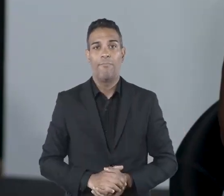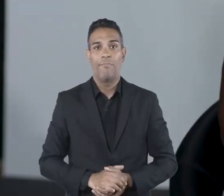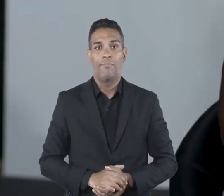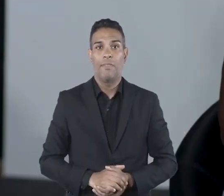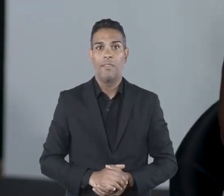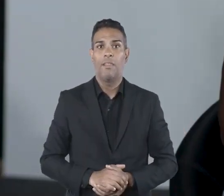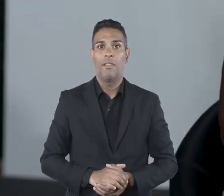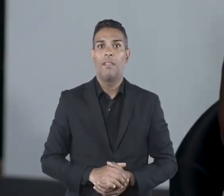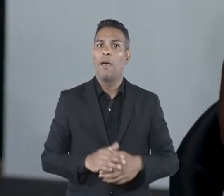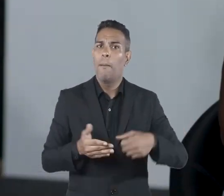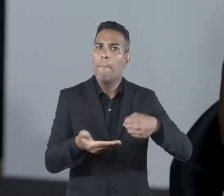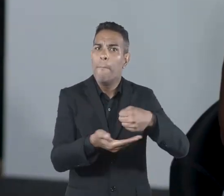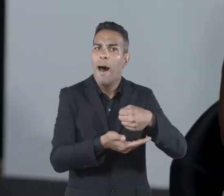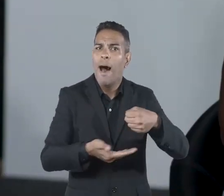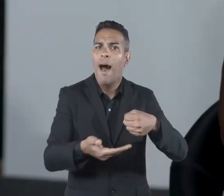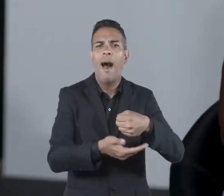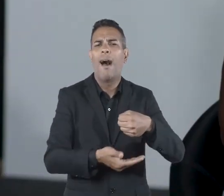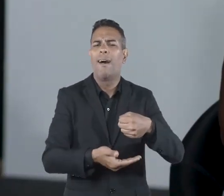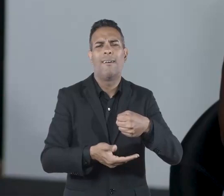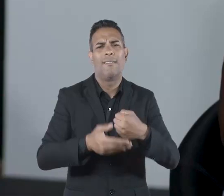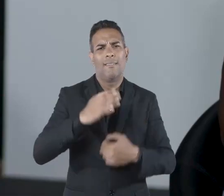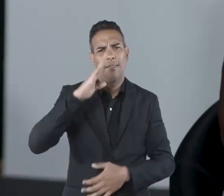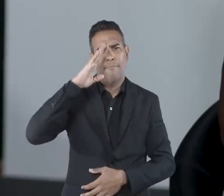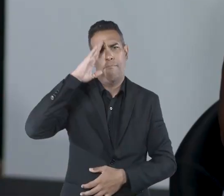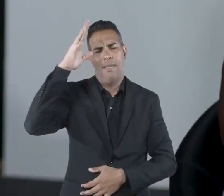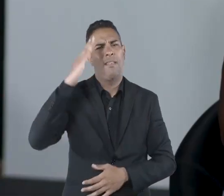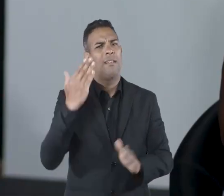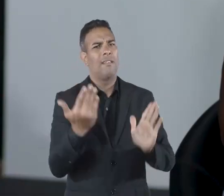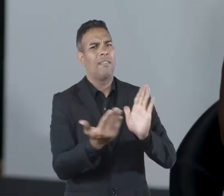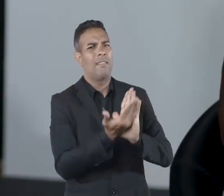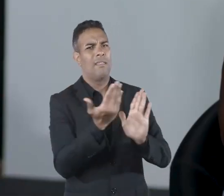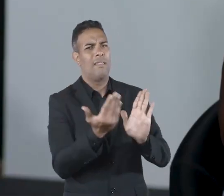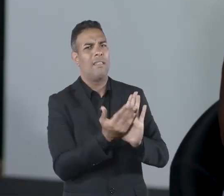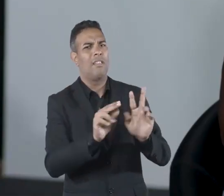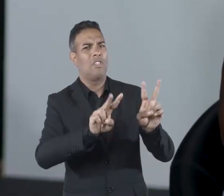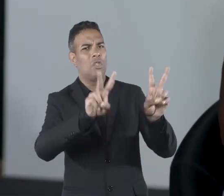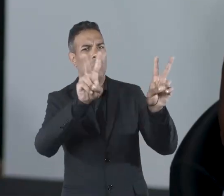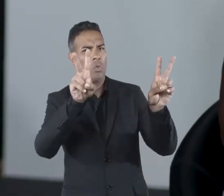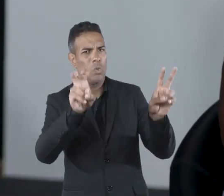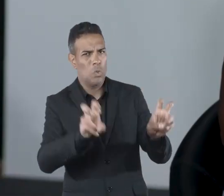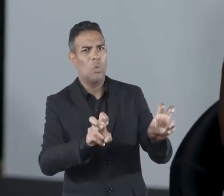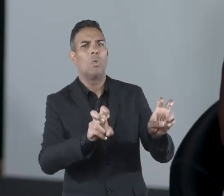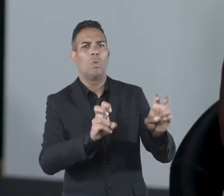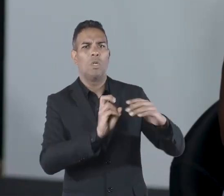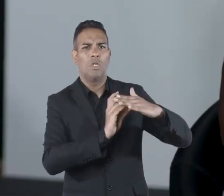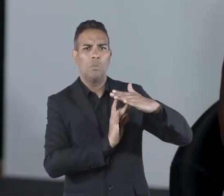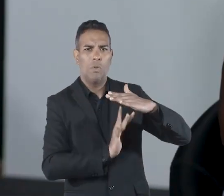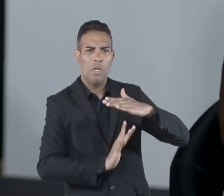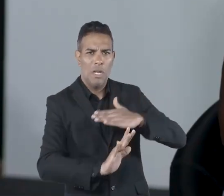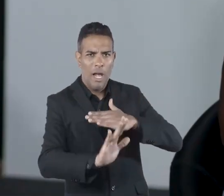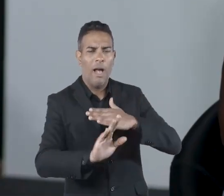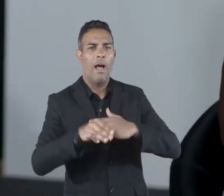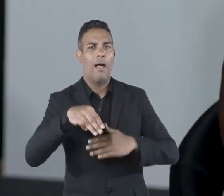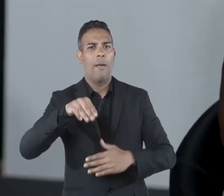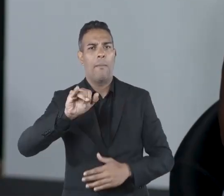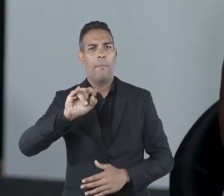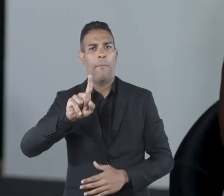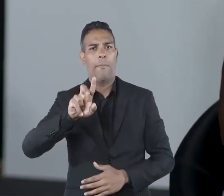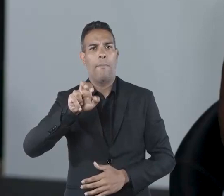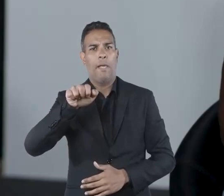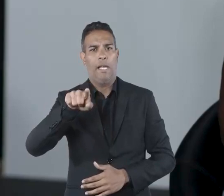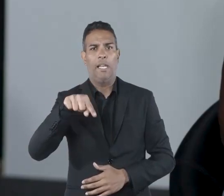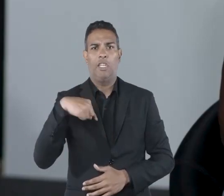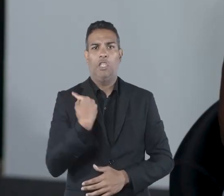ela diz assim, essa parte fundamental do projeto, que é o livro